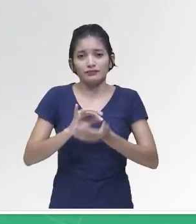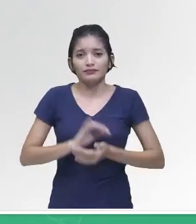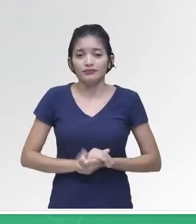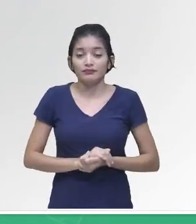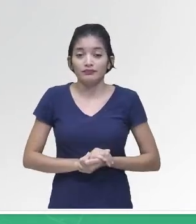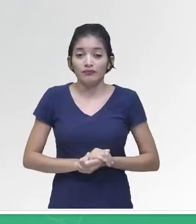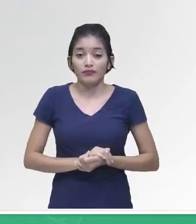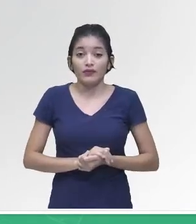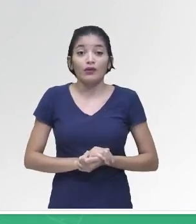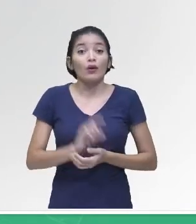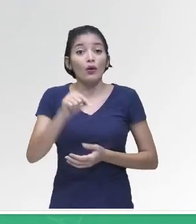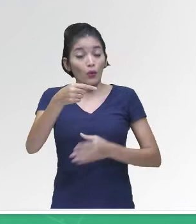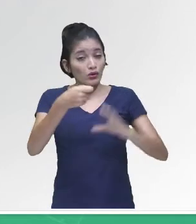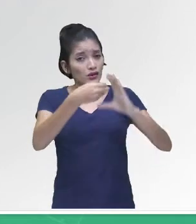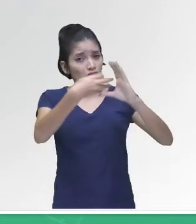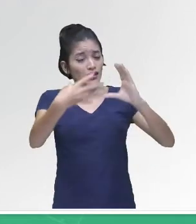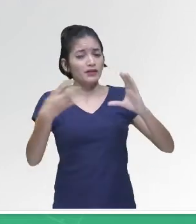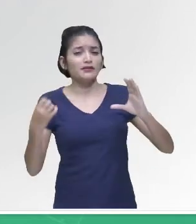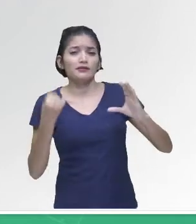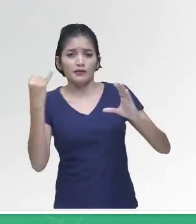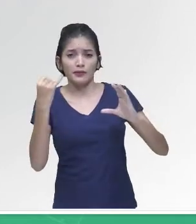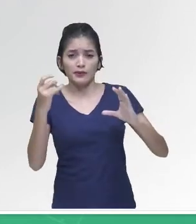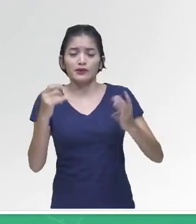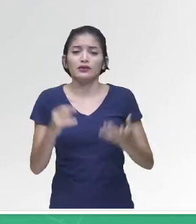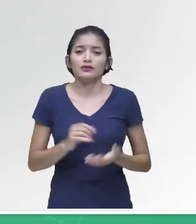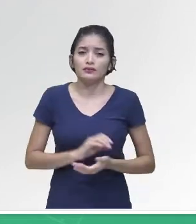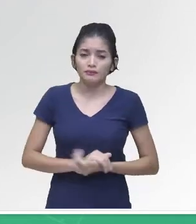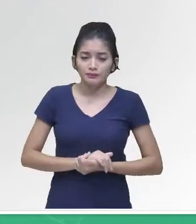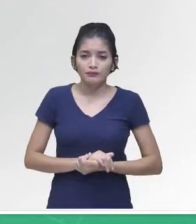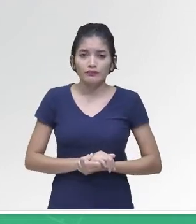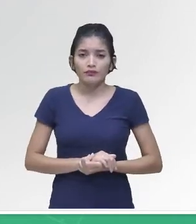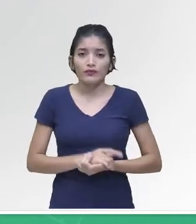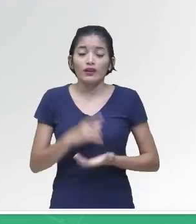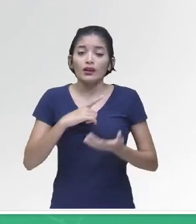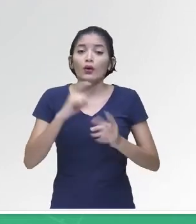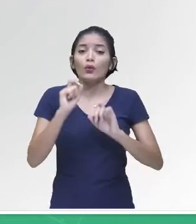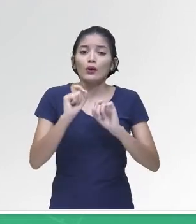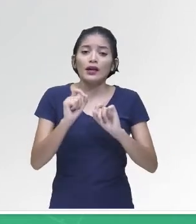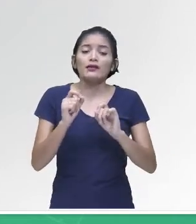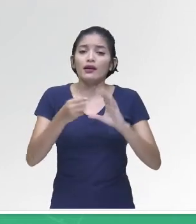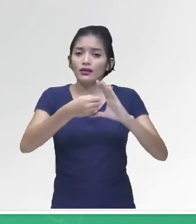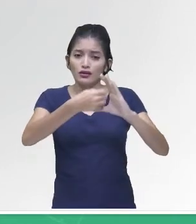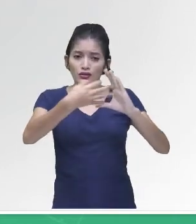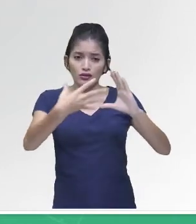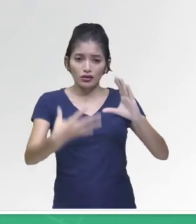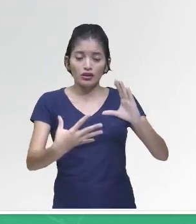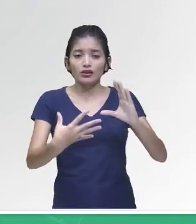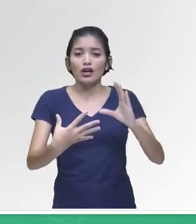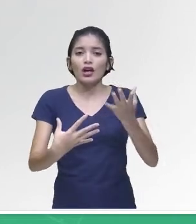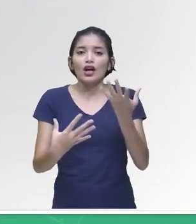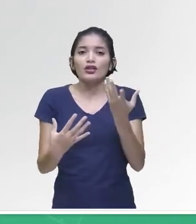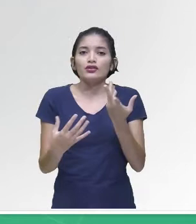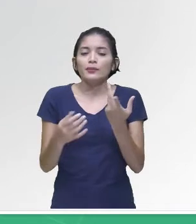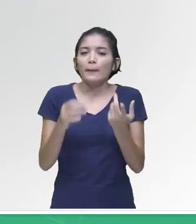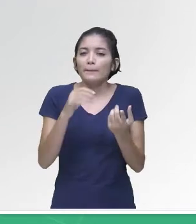sobre textos argumentativos é que uma parte deles tem esse aspecto aqui, do